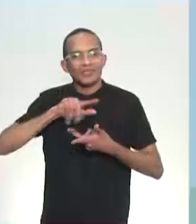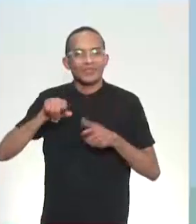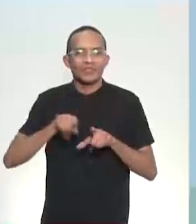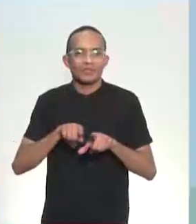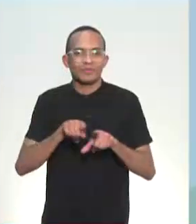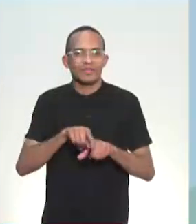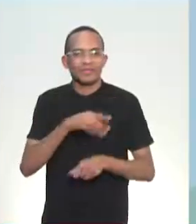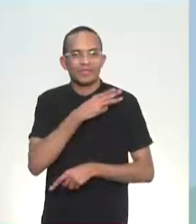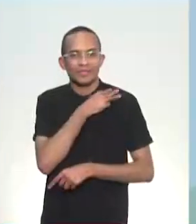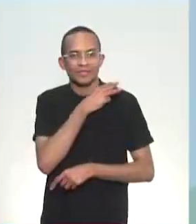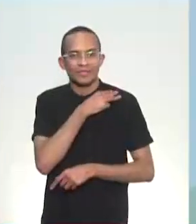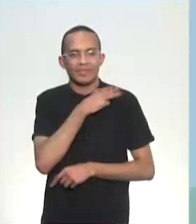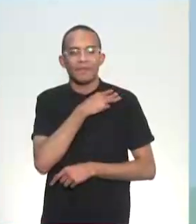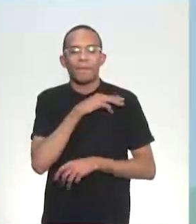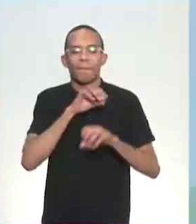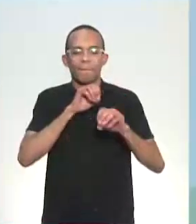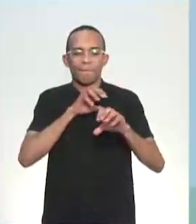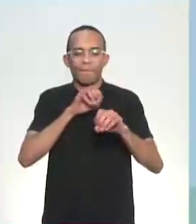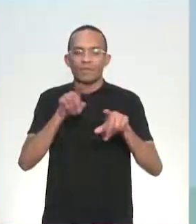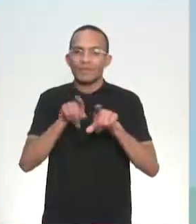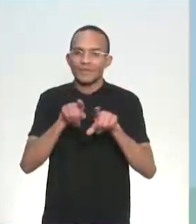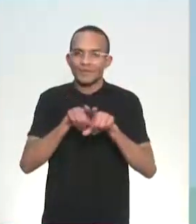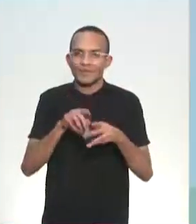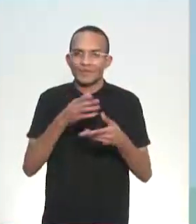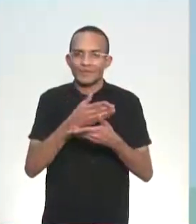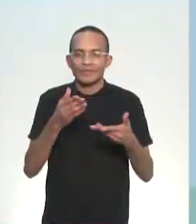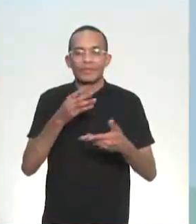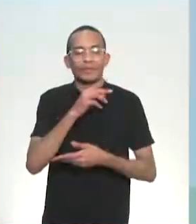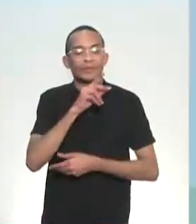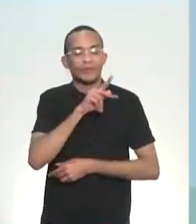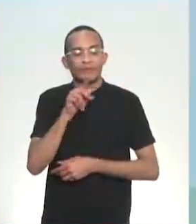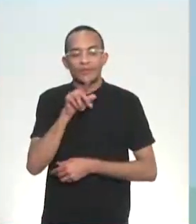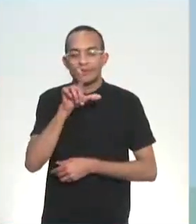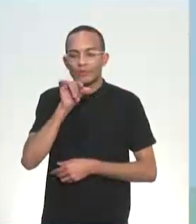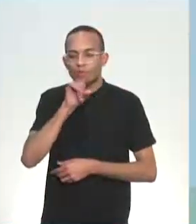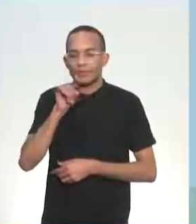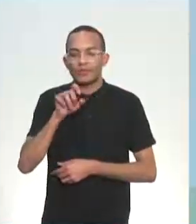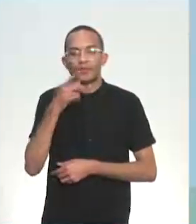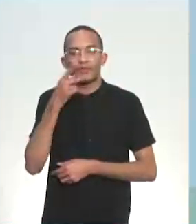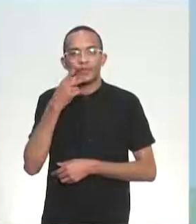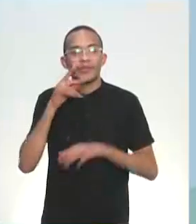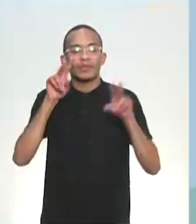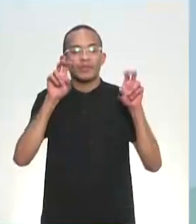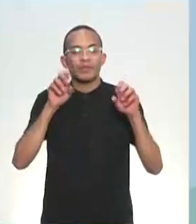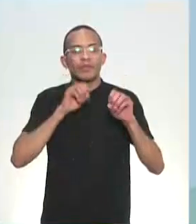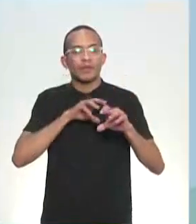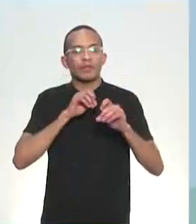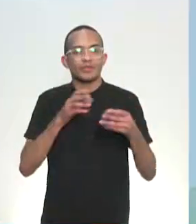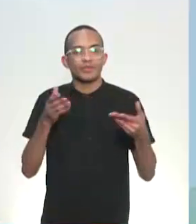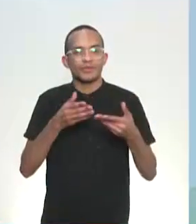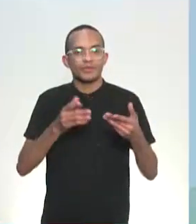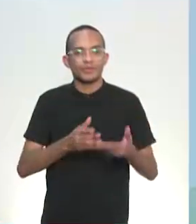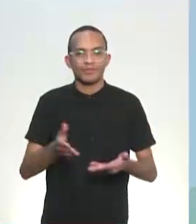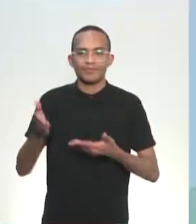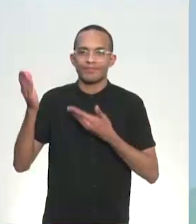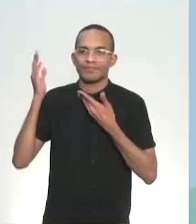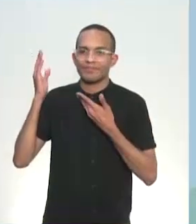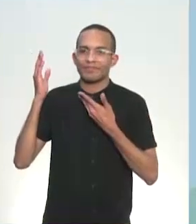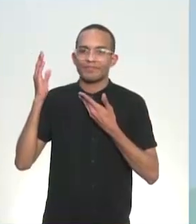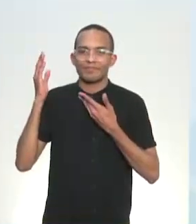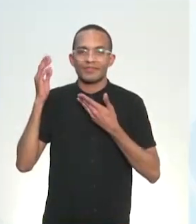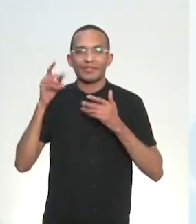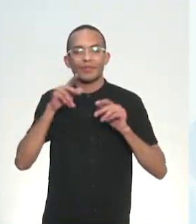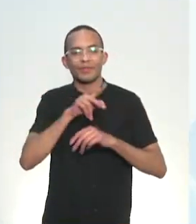para a terceira série do ensino médio. Como a professora Luíse falou, né, o tema da aula de hoje, hein, põe na tela aí, por gentileza,